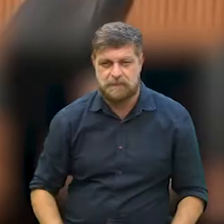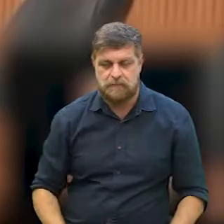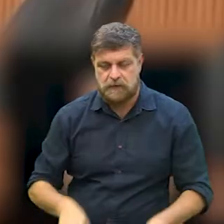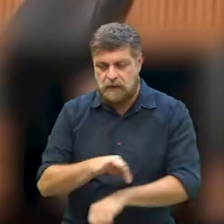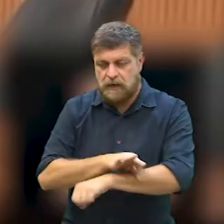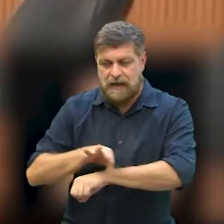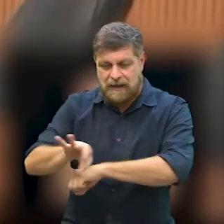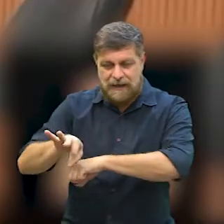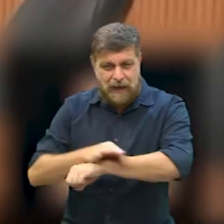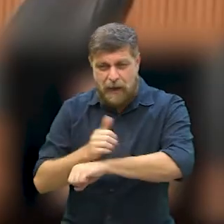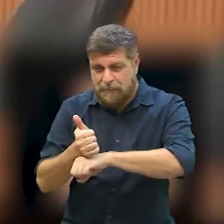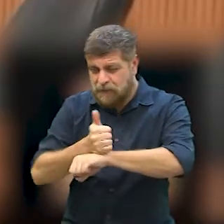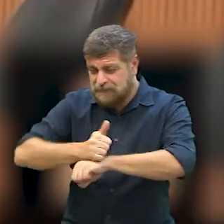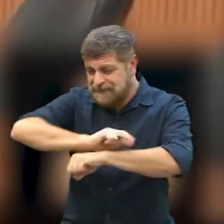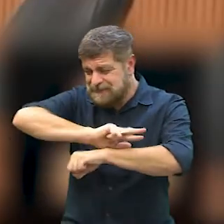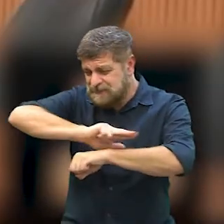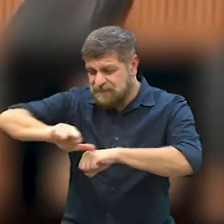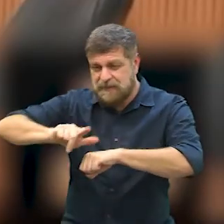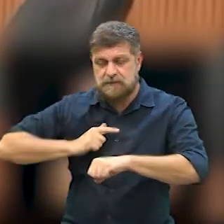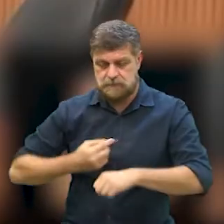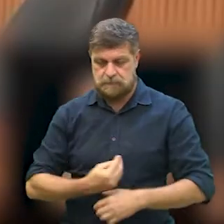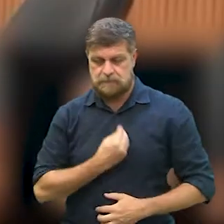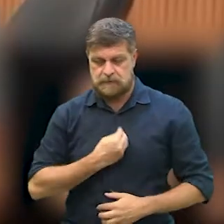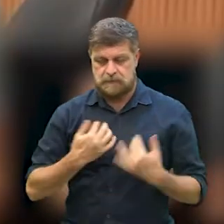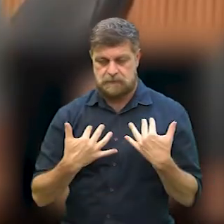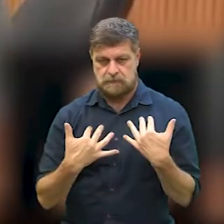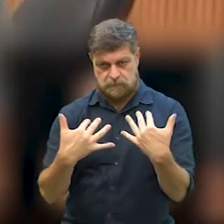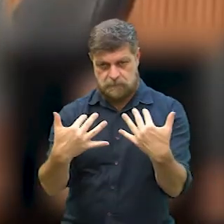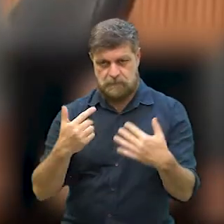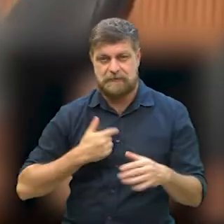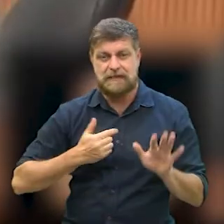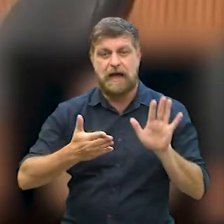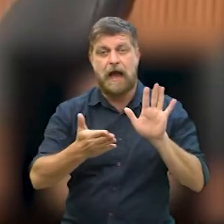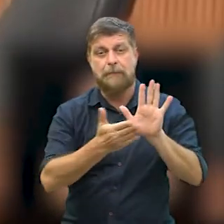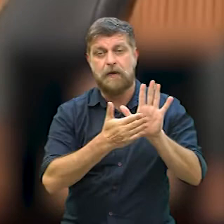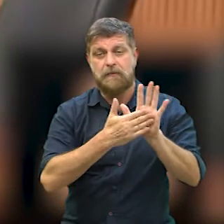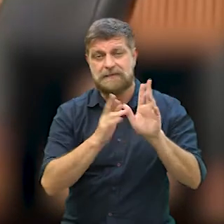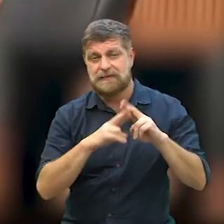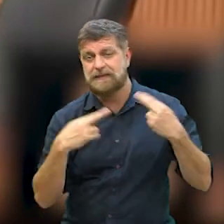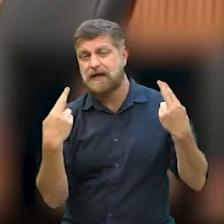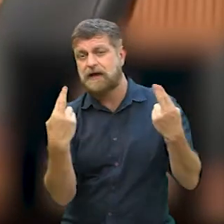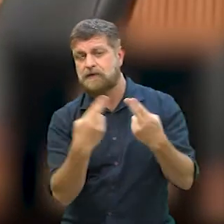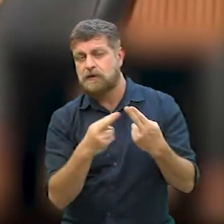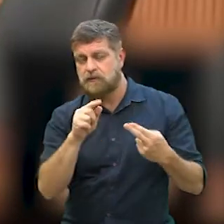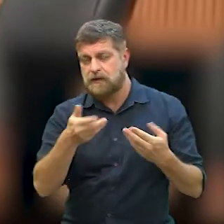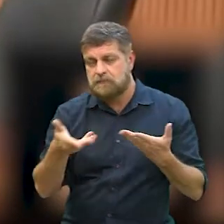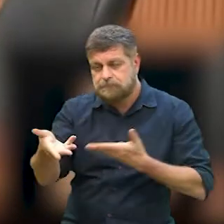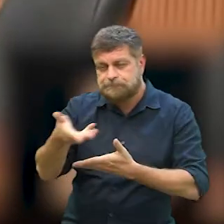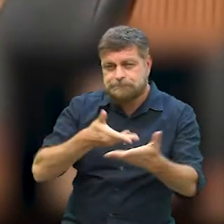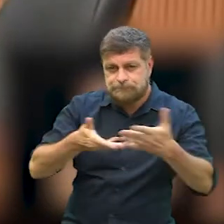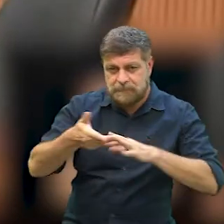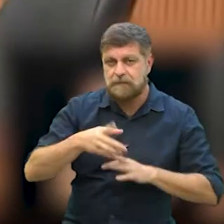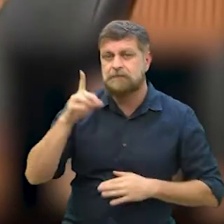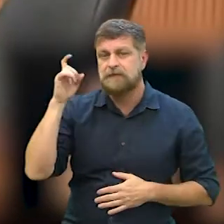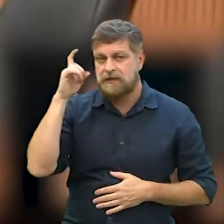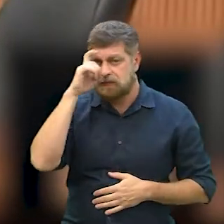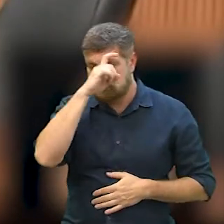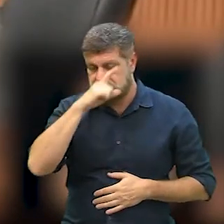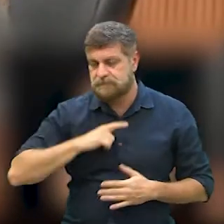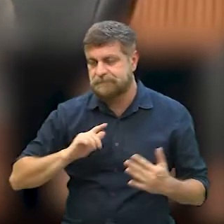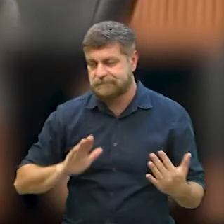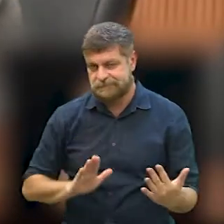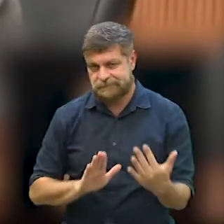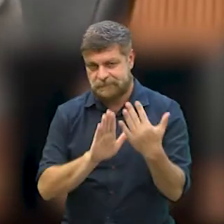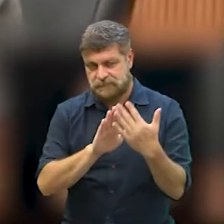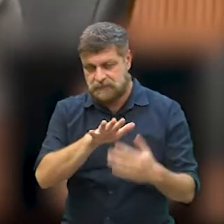Campinas diversos arquitetos estiveram presentes no plenário e como proposta da reunião compartilharam